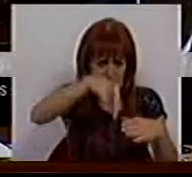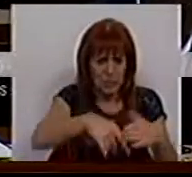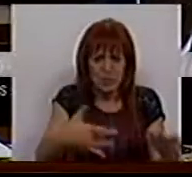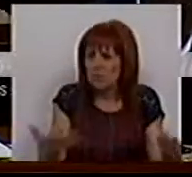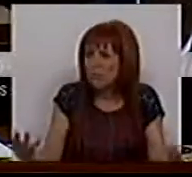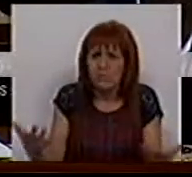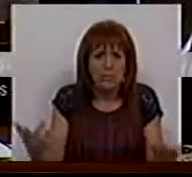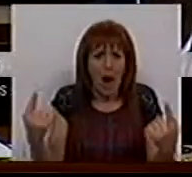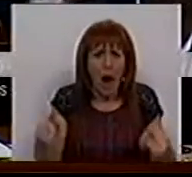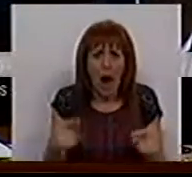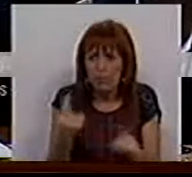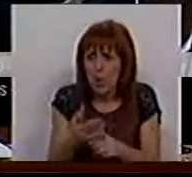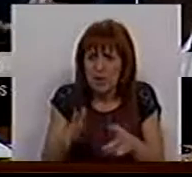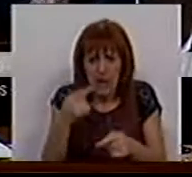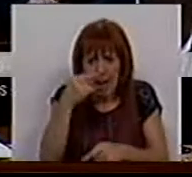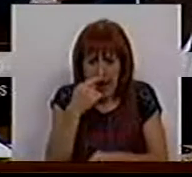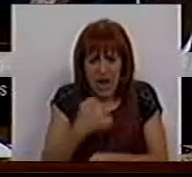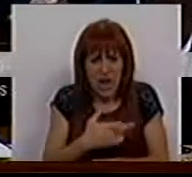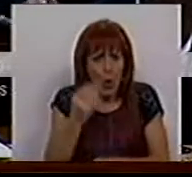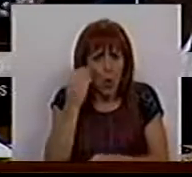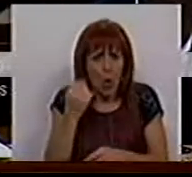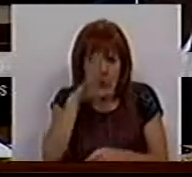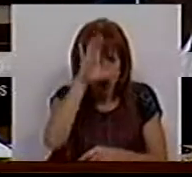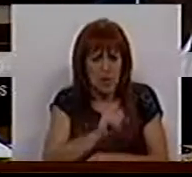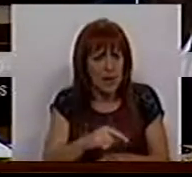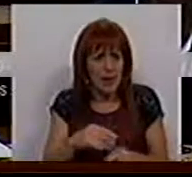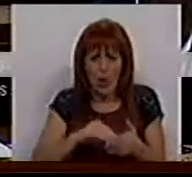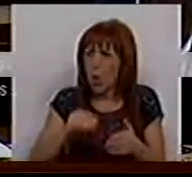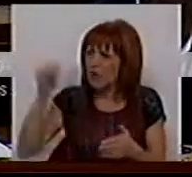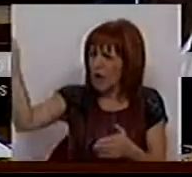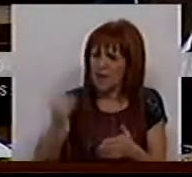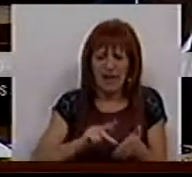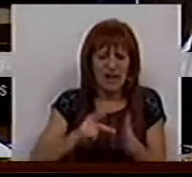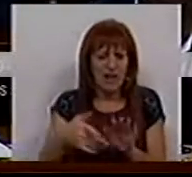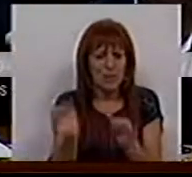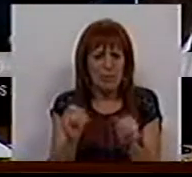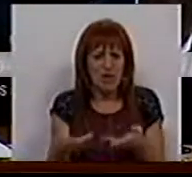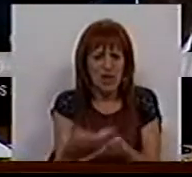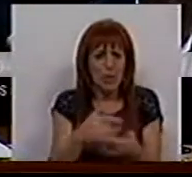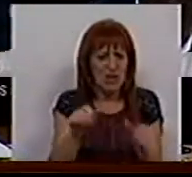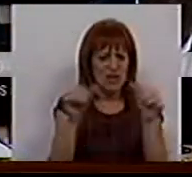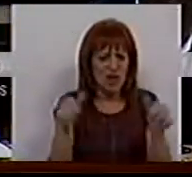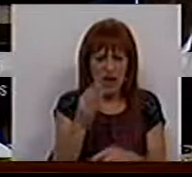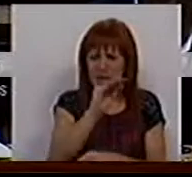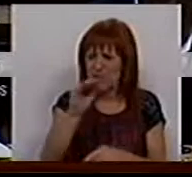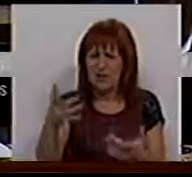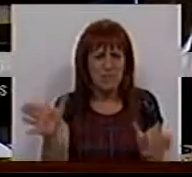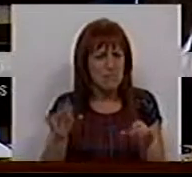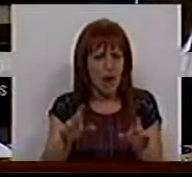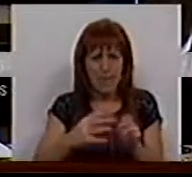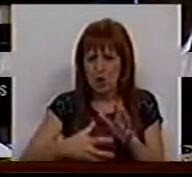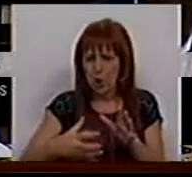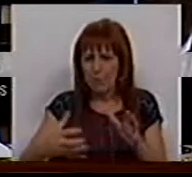si, então há alguma coisa de errado na forma como o Estado contrata técnicos e se prepara para lidar com um sistema financeiro cada vez